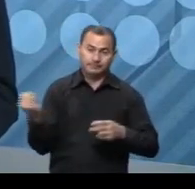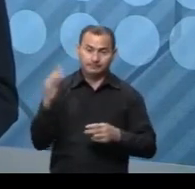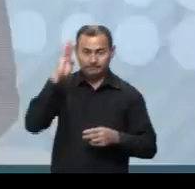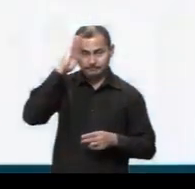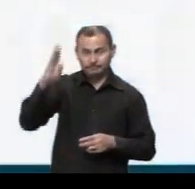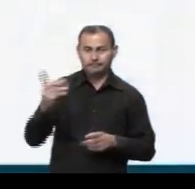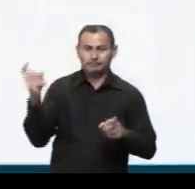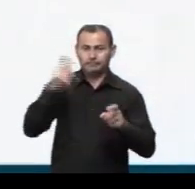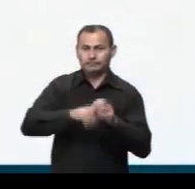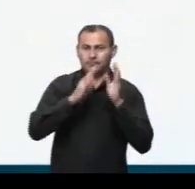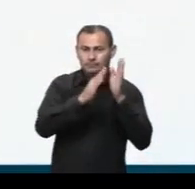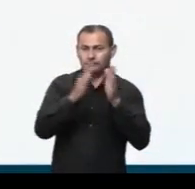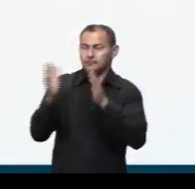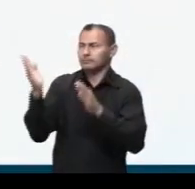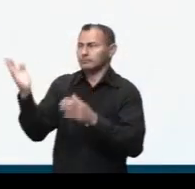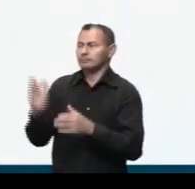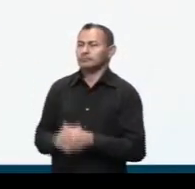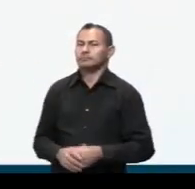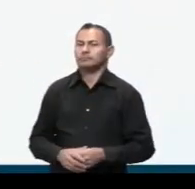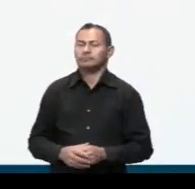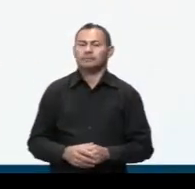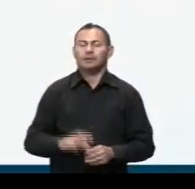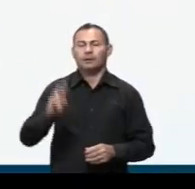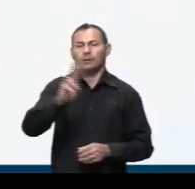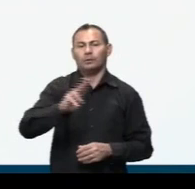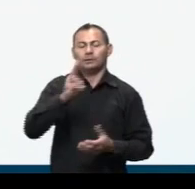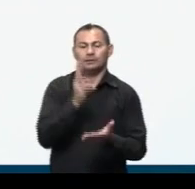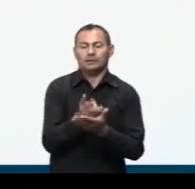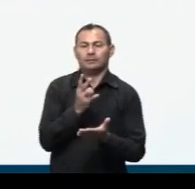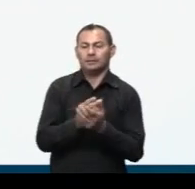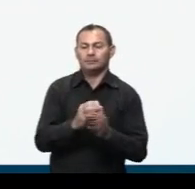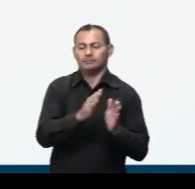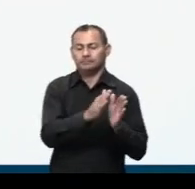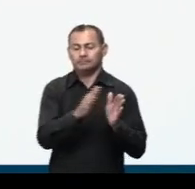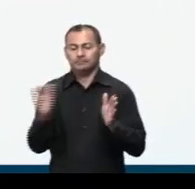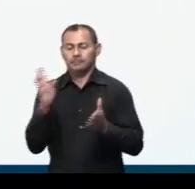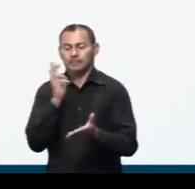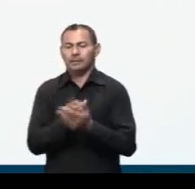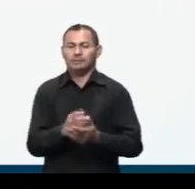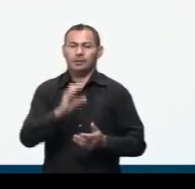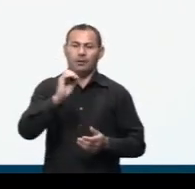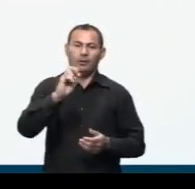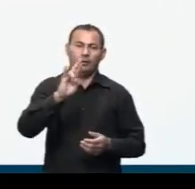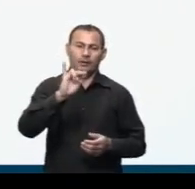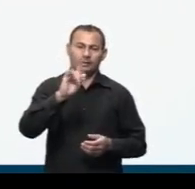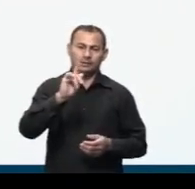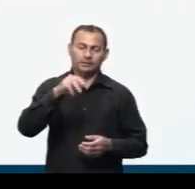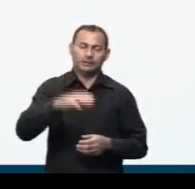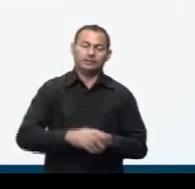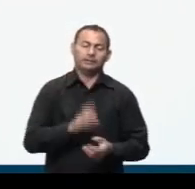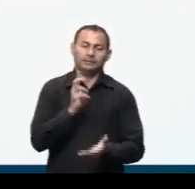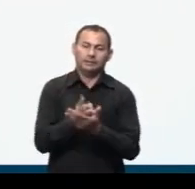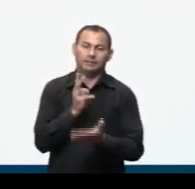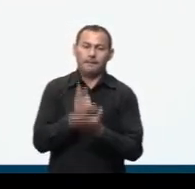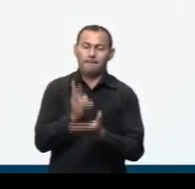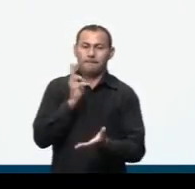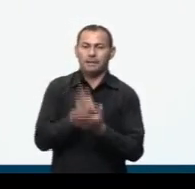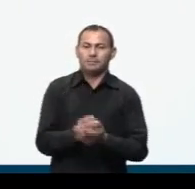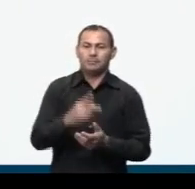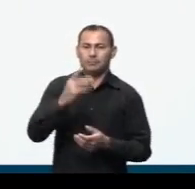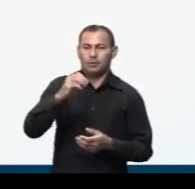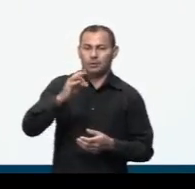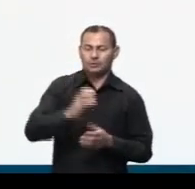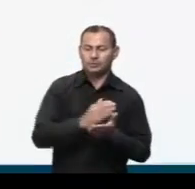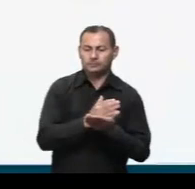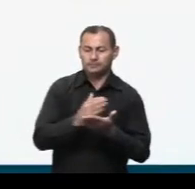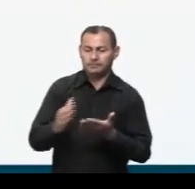Então, retornando ali para o quadro, utilize sempre coordenadas da mesma origem, ou seja, pegue sempre do mesmo ponto